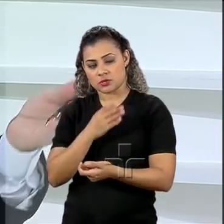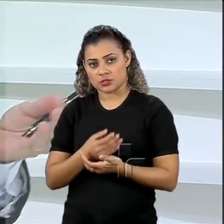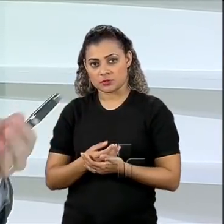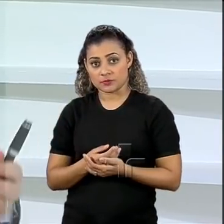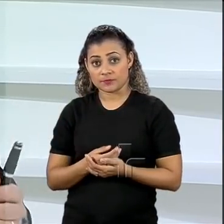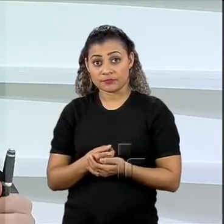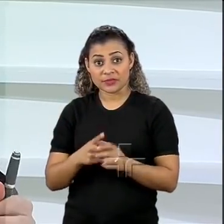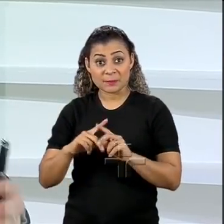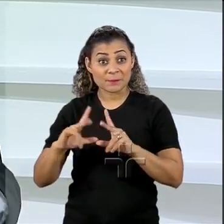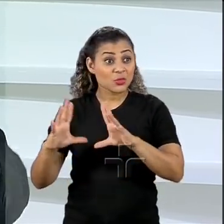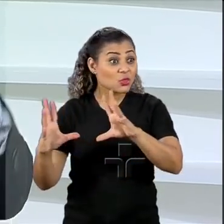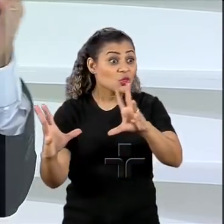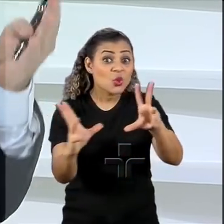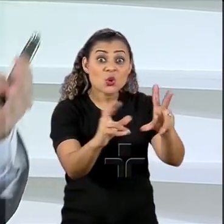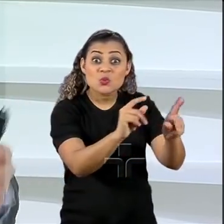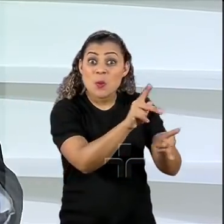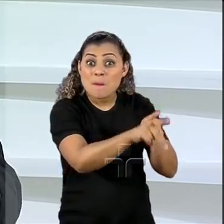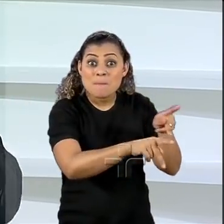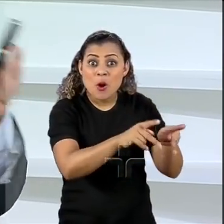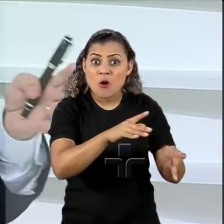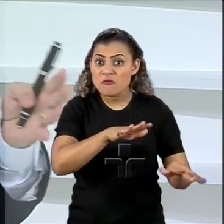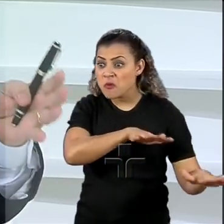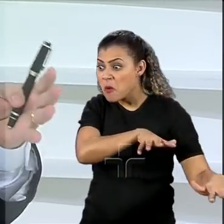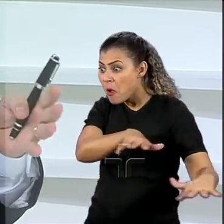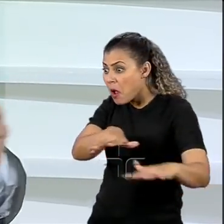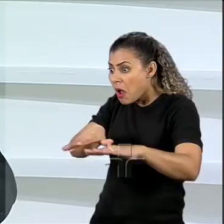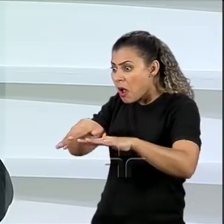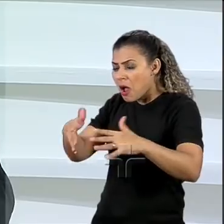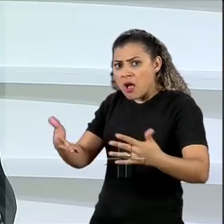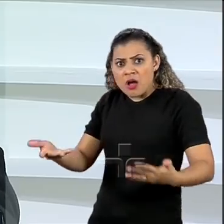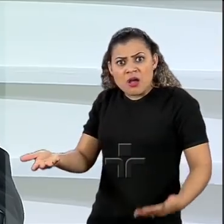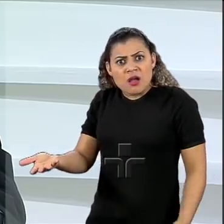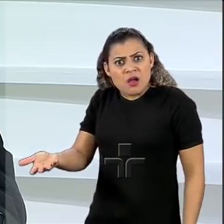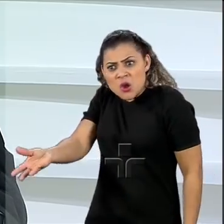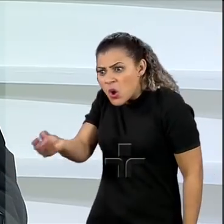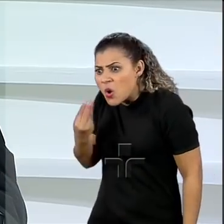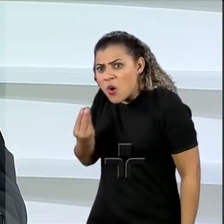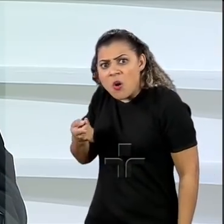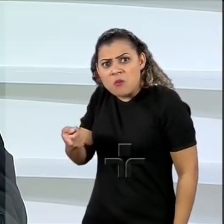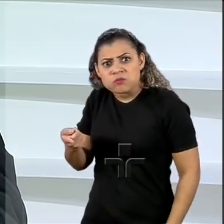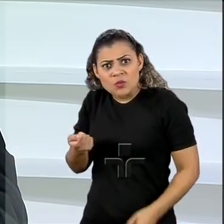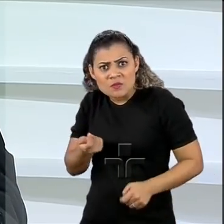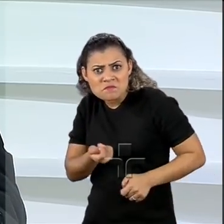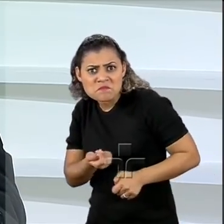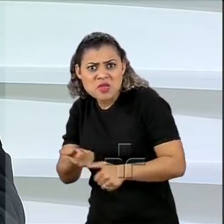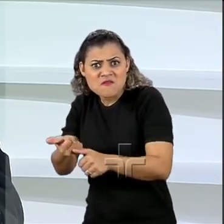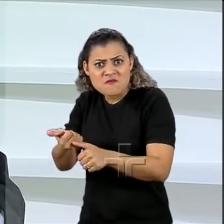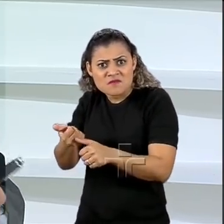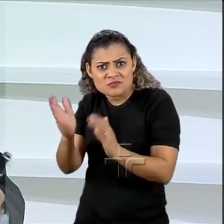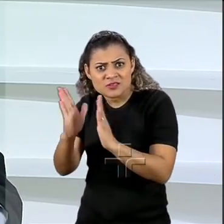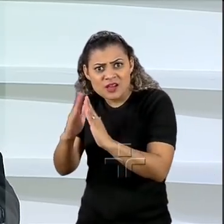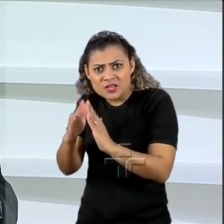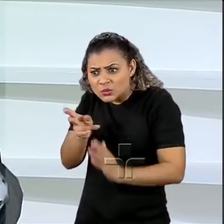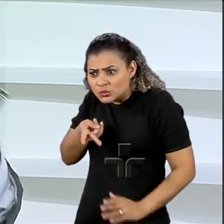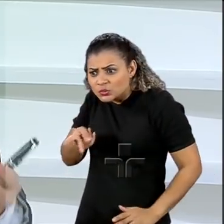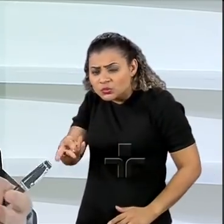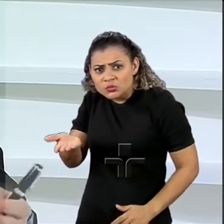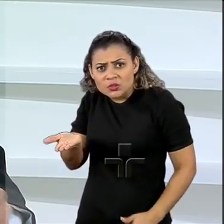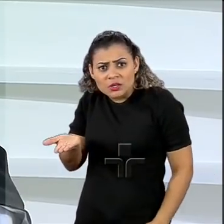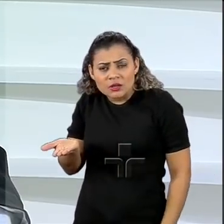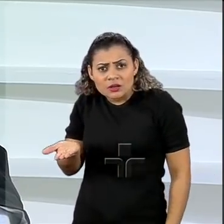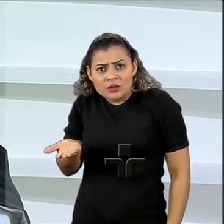Tamanha foi a repercussão, né? A possibilidade de que o Supremo finalmente tomasse uma decisão sobre o auxílio moradia, que de maneira surpreendente